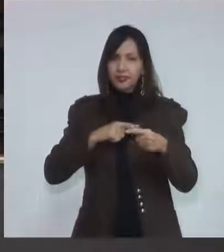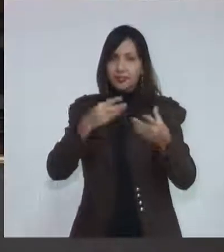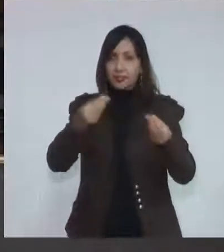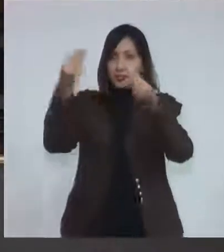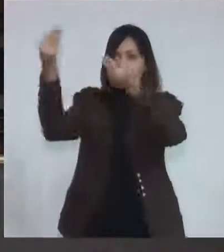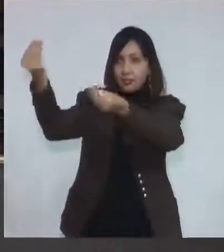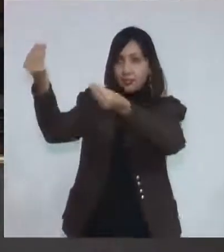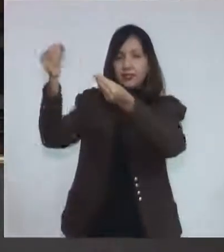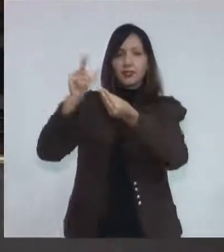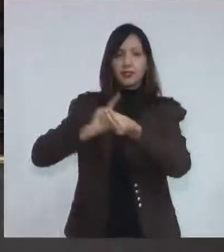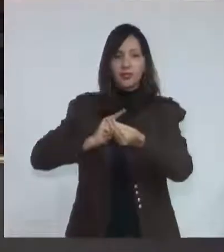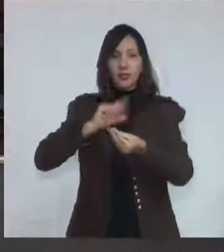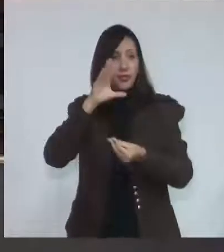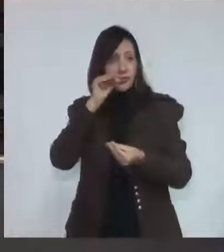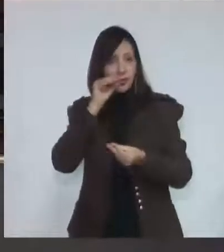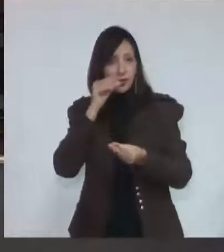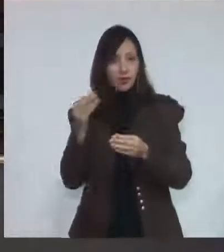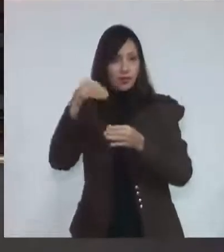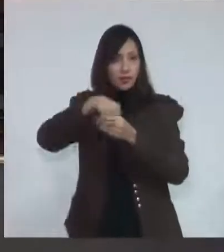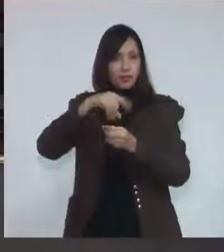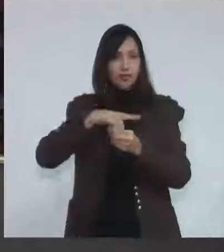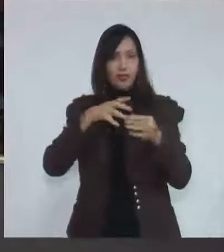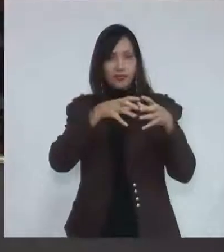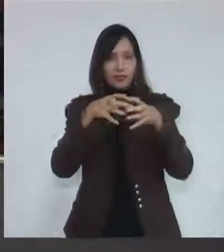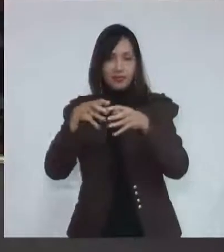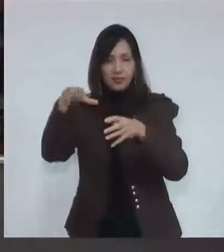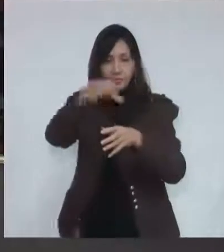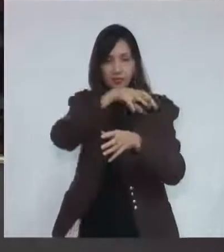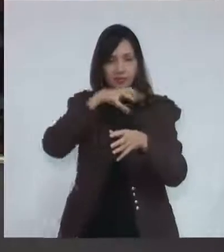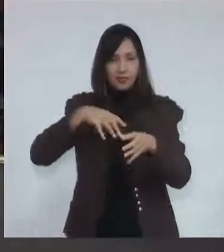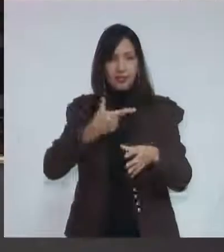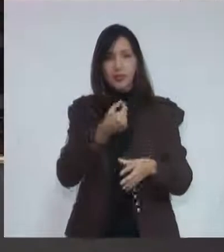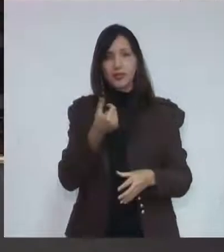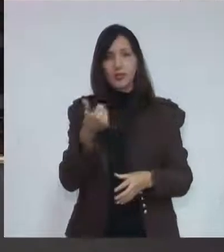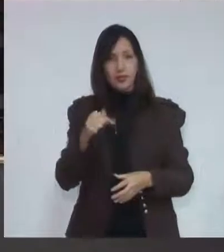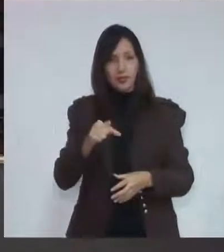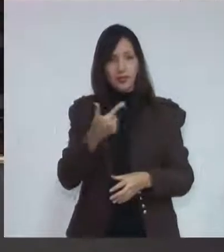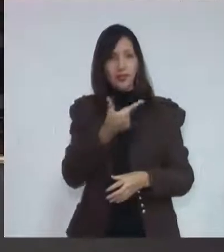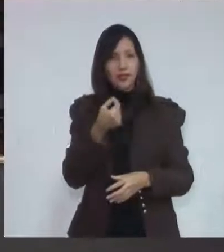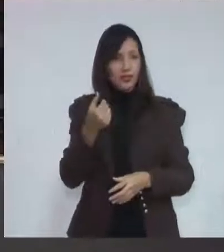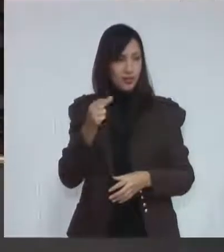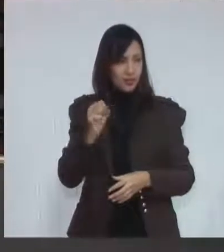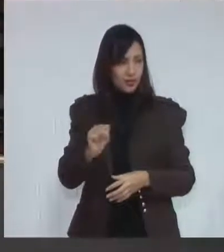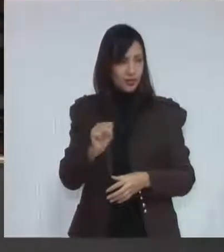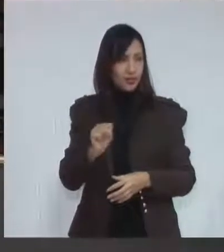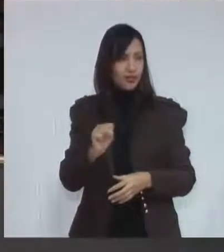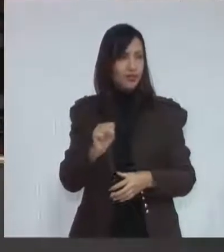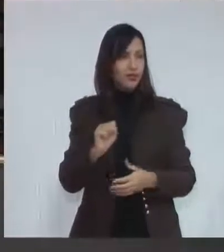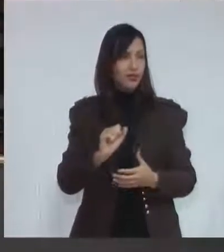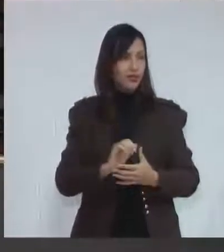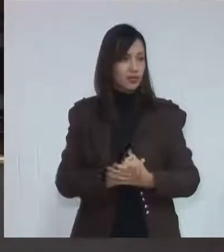ouvidoria e dos funcionários envolvidos por setores dos anos 2017 e 2018.